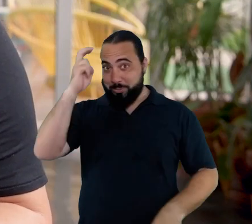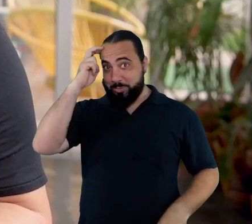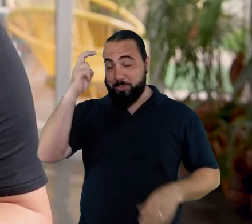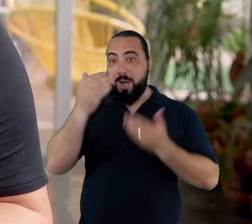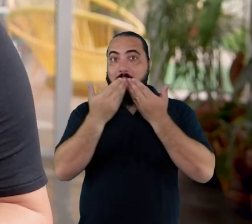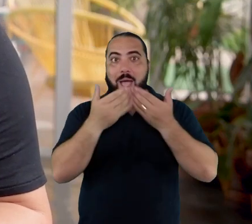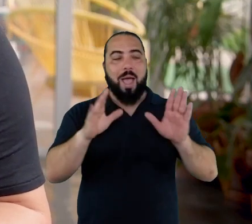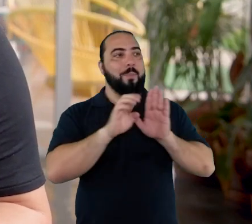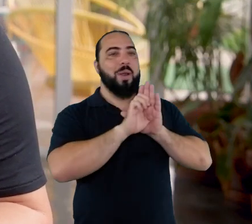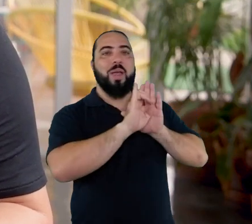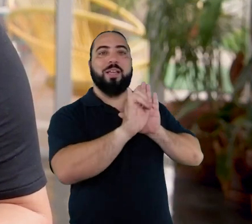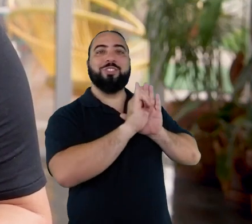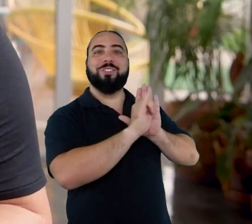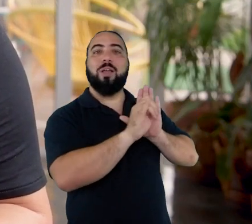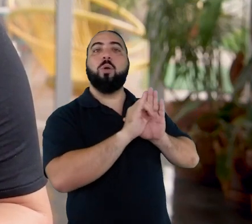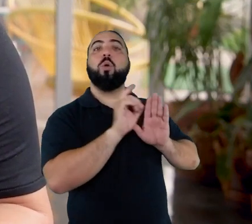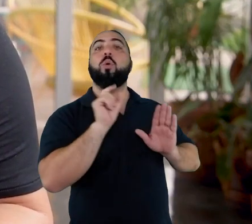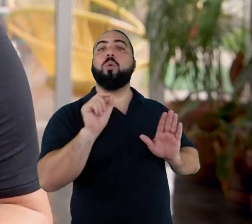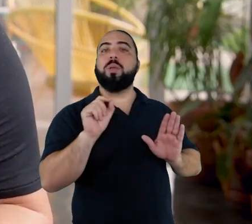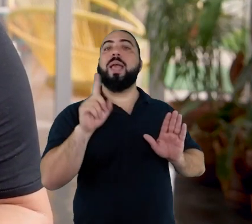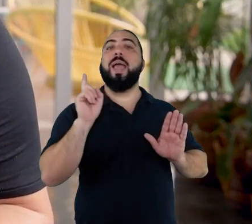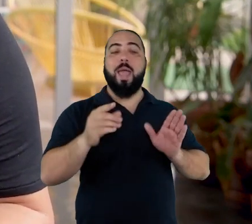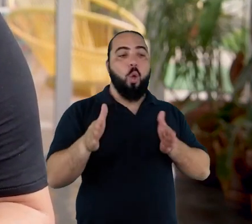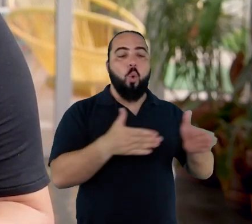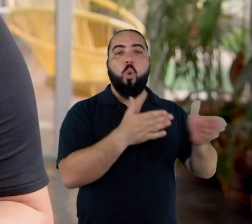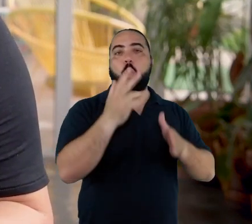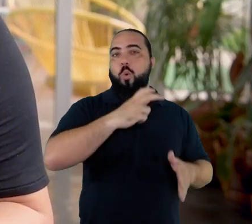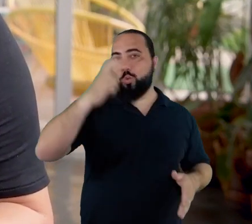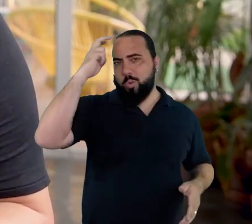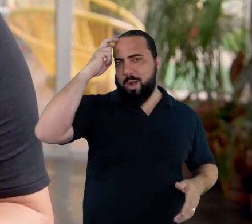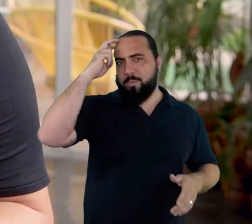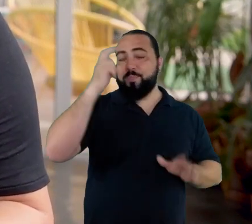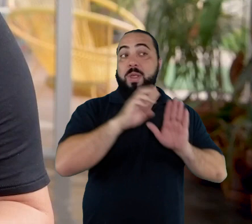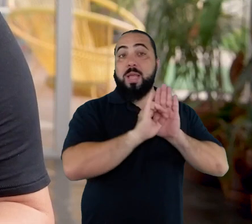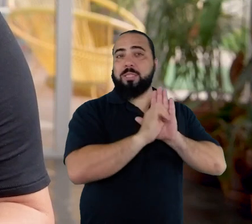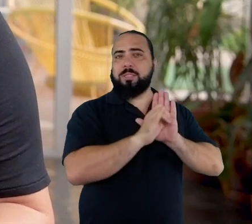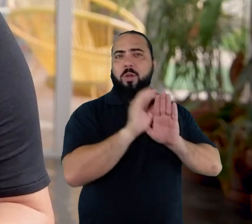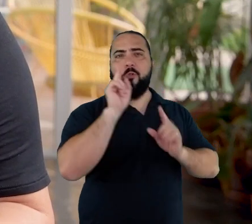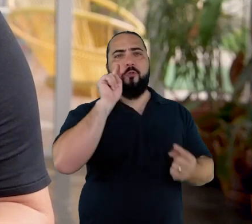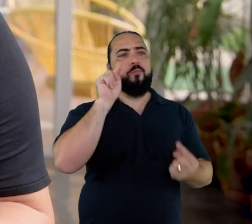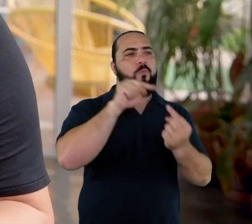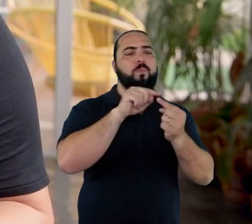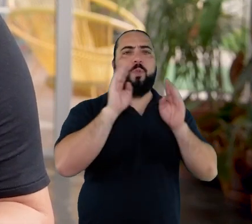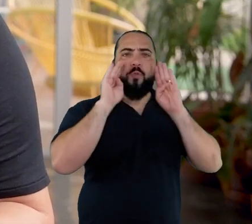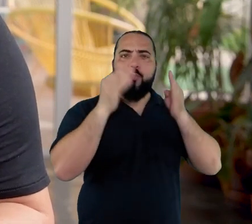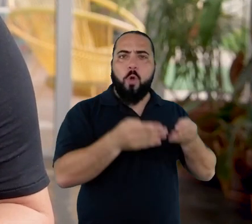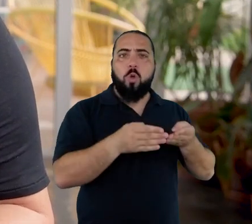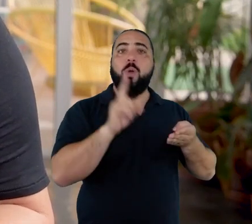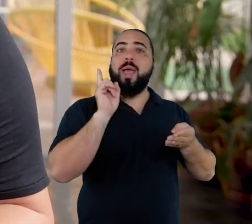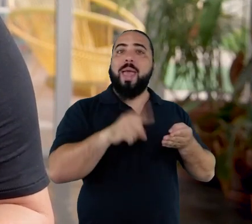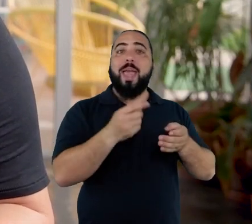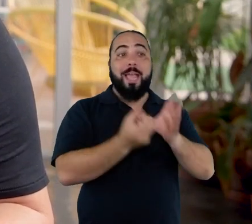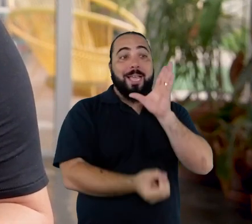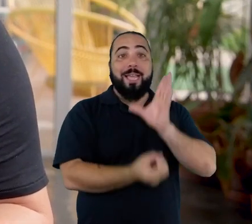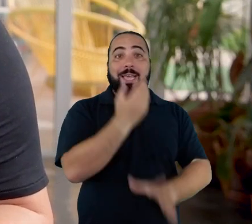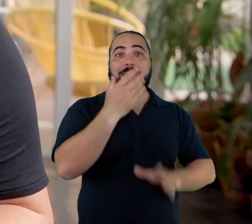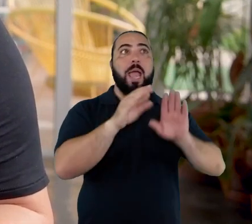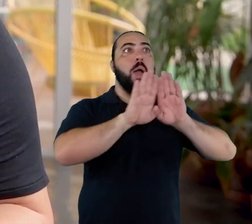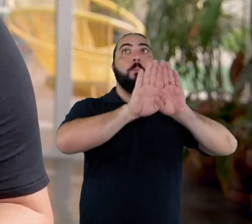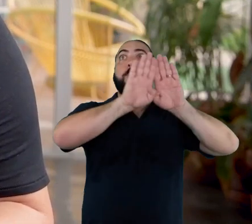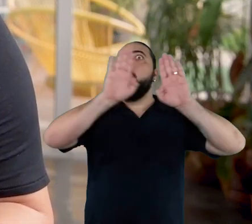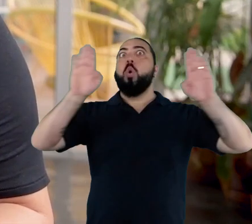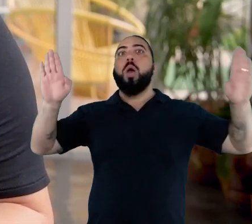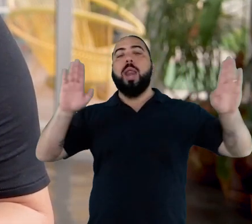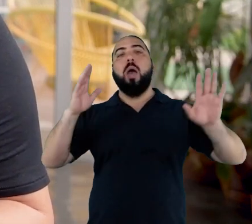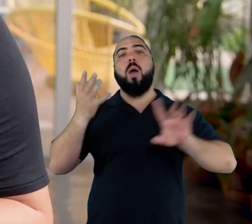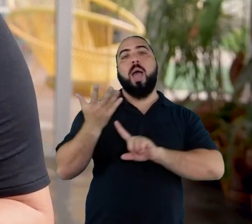o edital chamado Rua Cultural, que era um edital voltado para a criação de murais